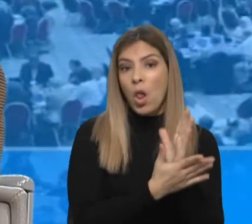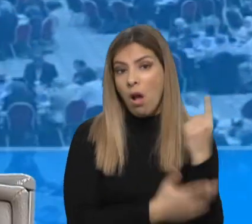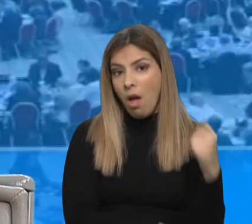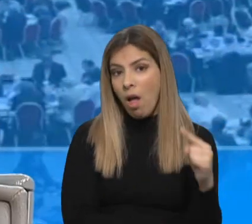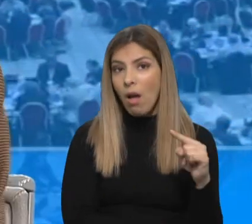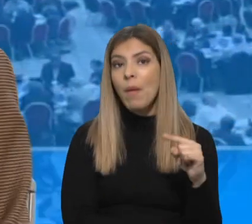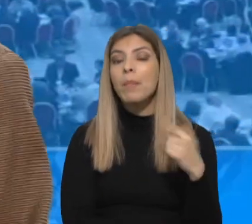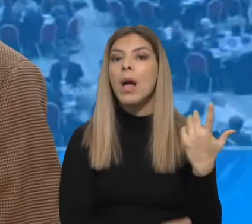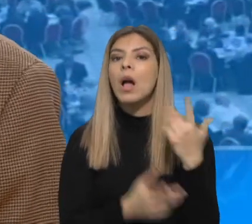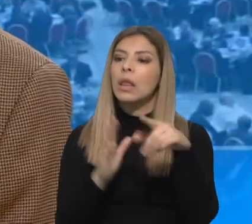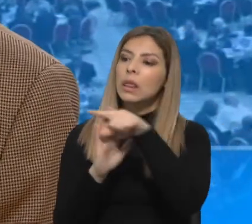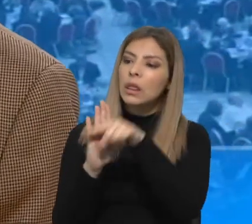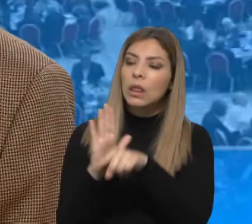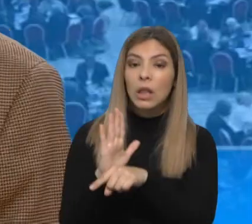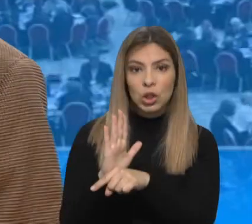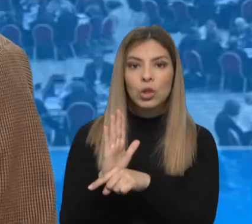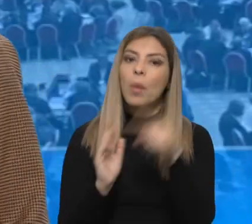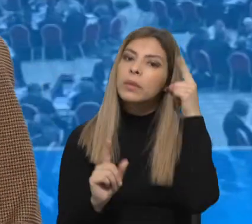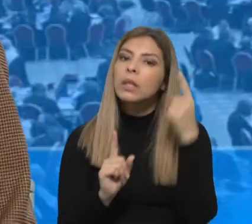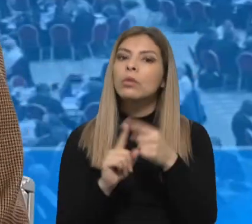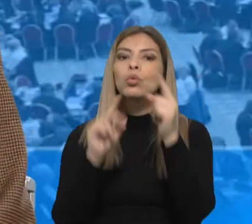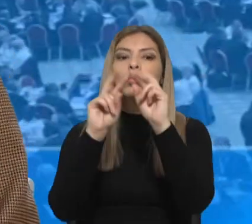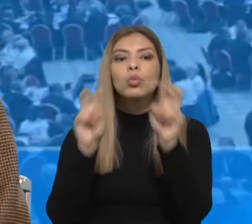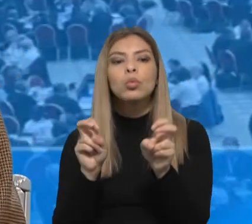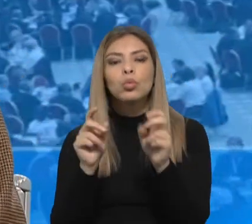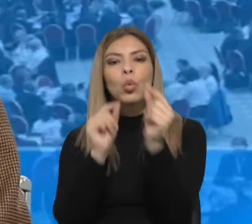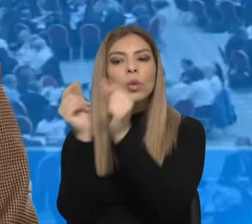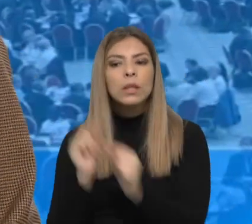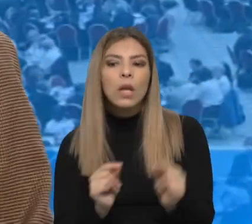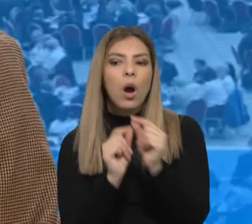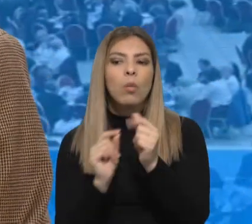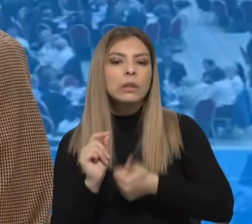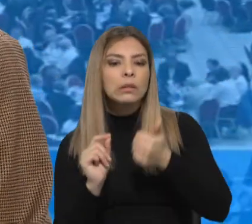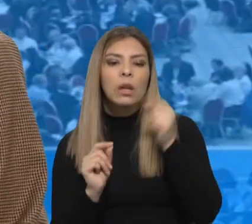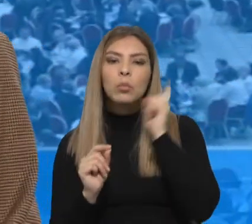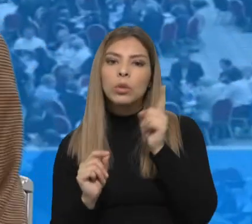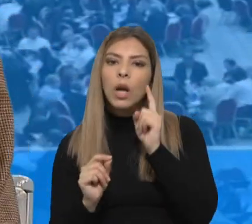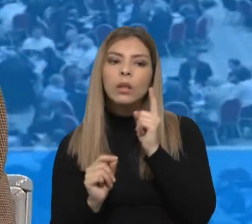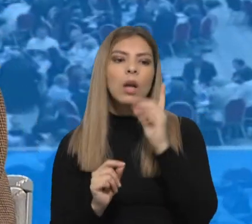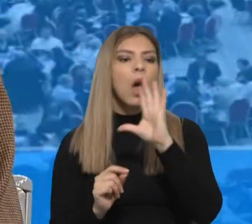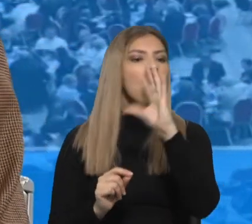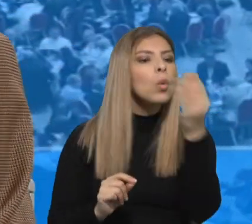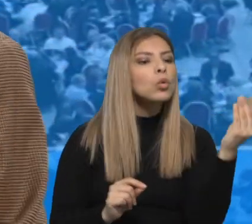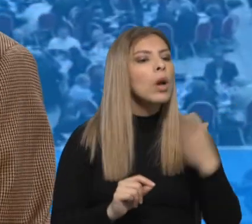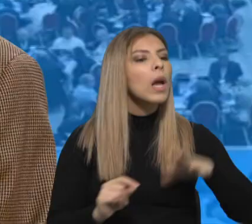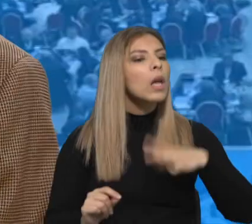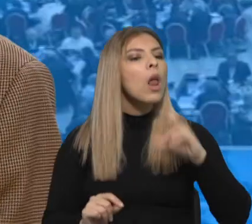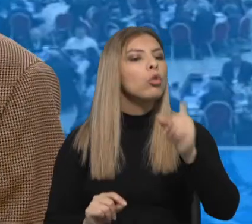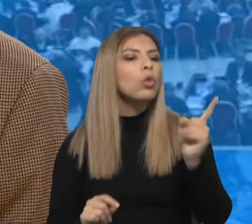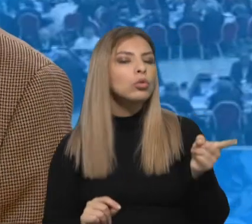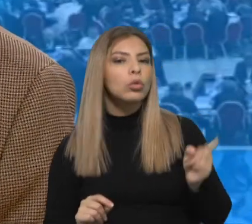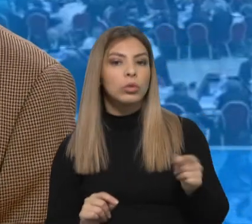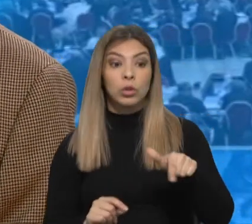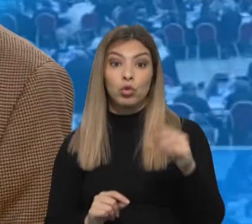discutirem os temas que são propostos todos os anos e as pessoas, ao submeterem-se a votos, os alunos, os estudantes, os jovens, ao participarem por